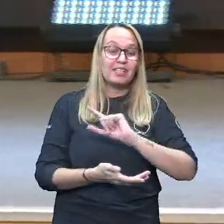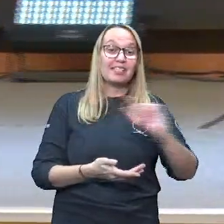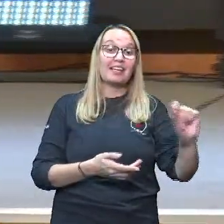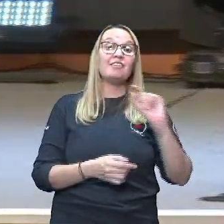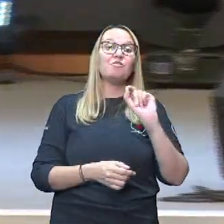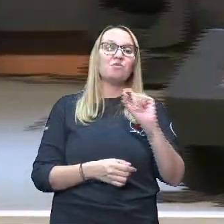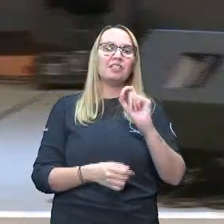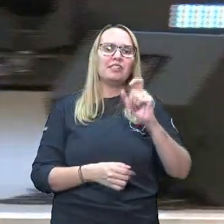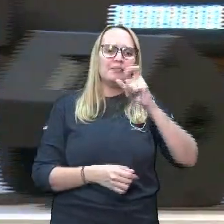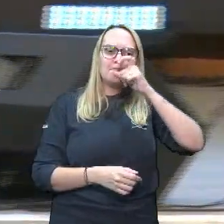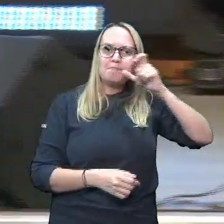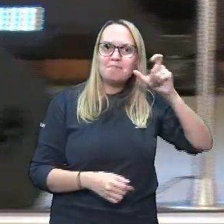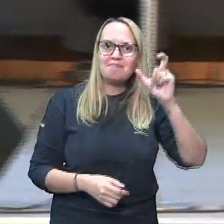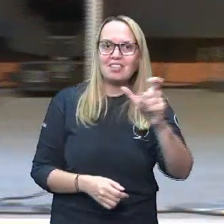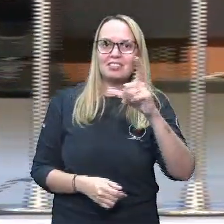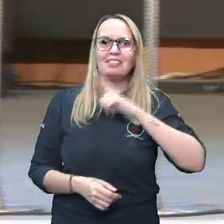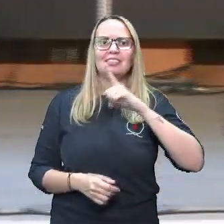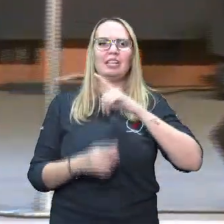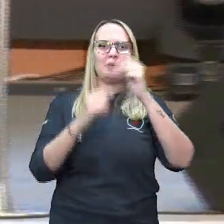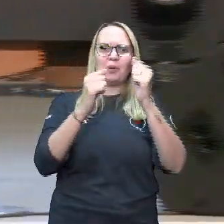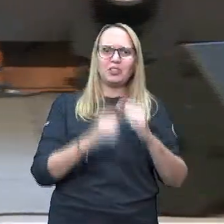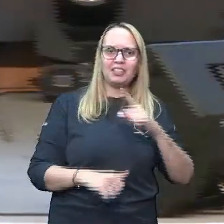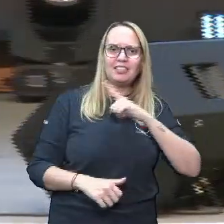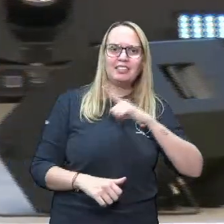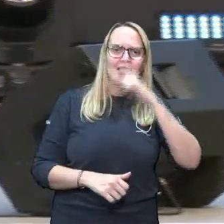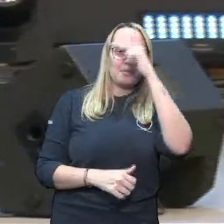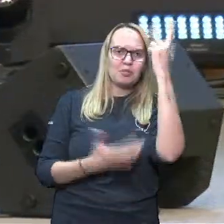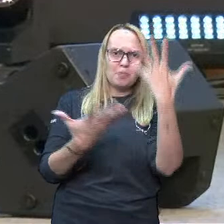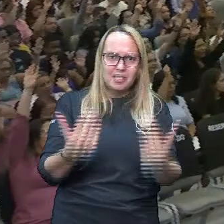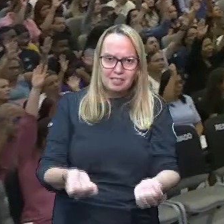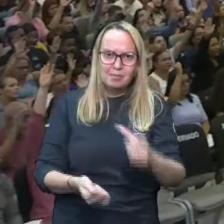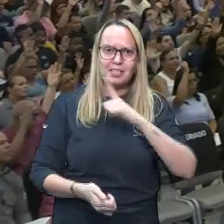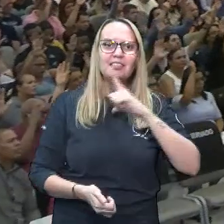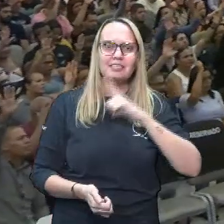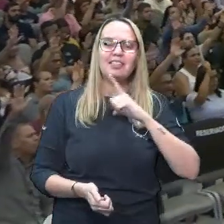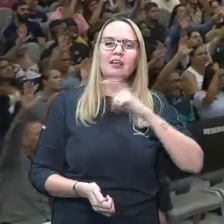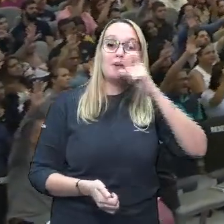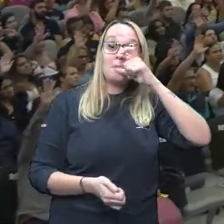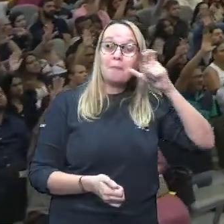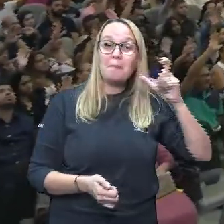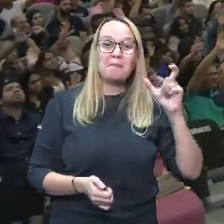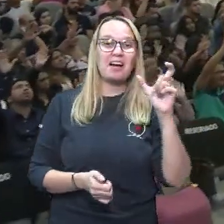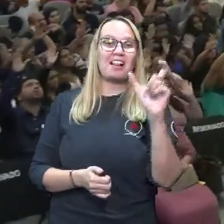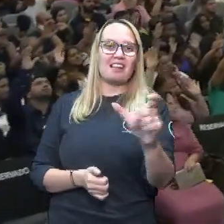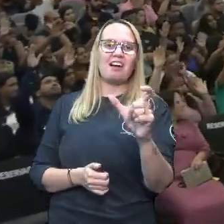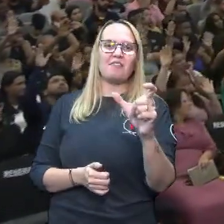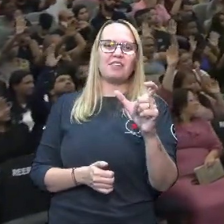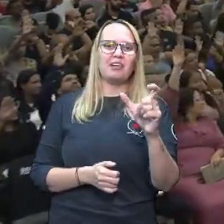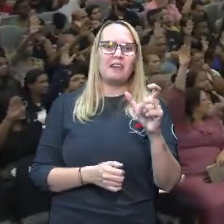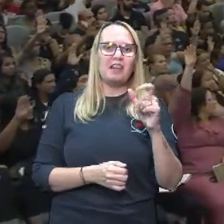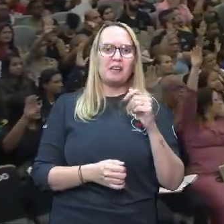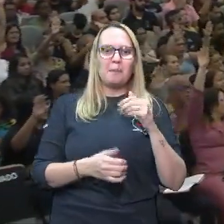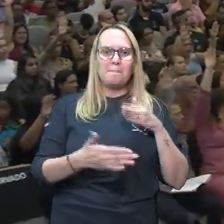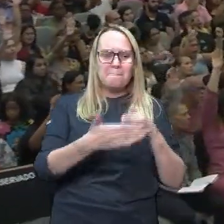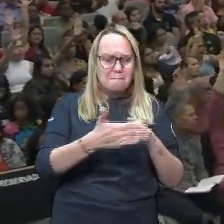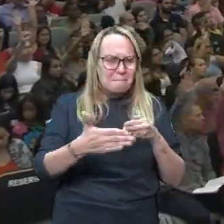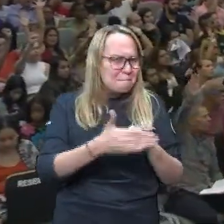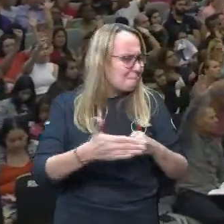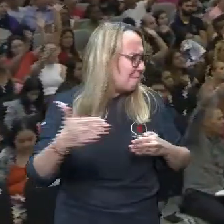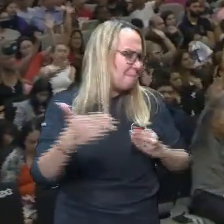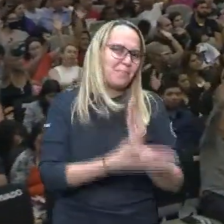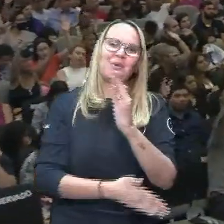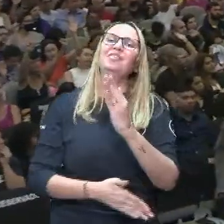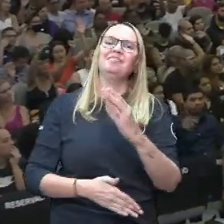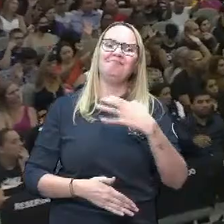debaixo de uma palavra poderosa. Será que tem alguém para pegar isso aqui hoje? Ei, debaixo de uma palavra, nada pode me parar. Eu